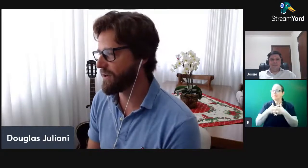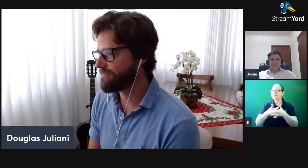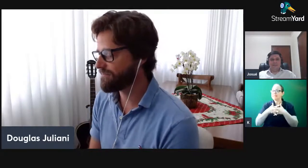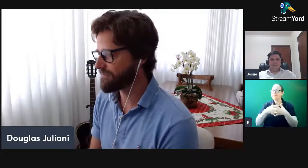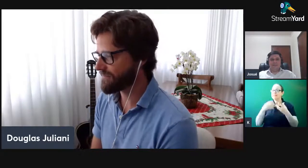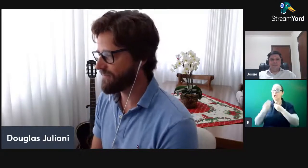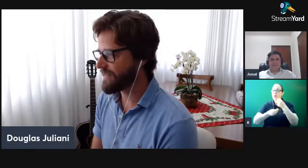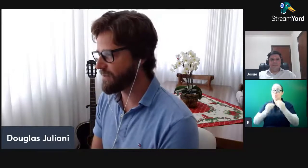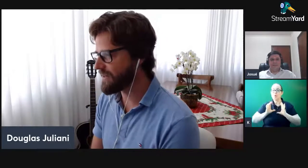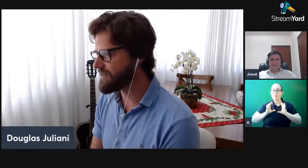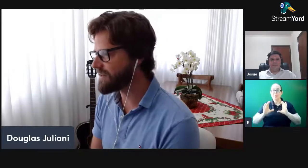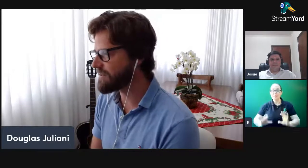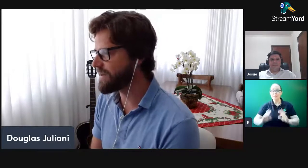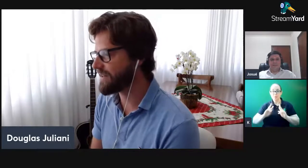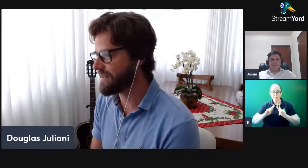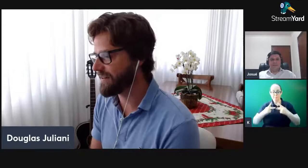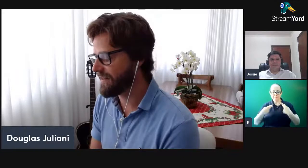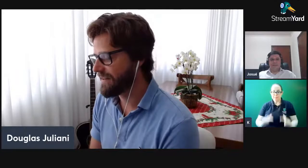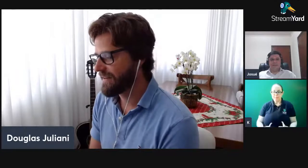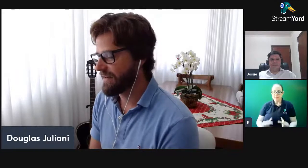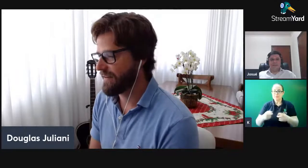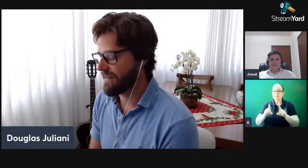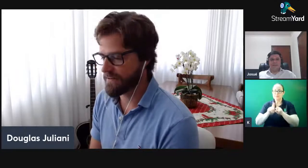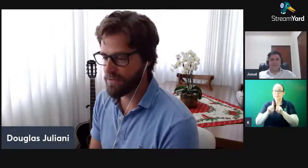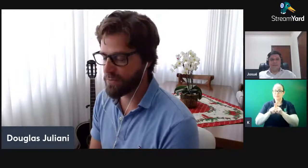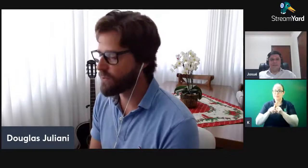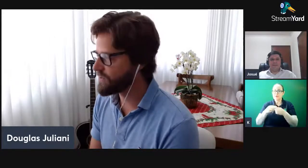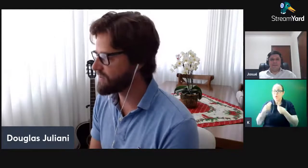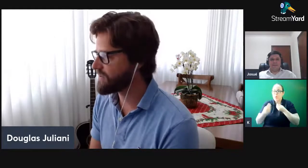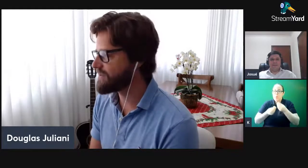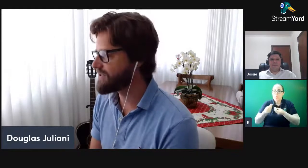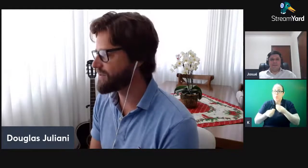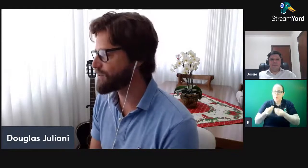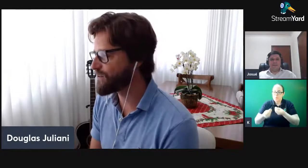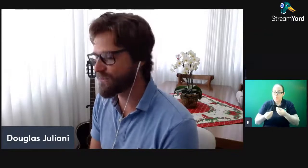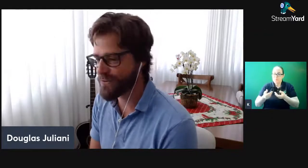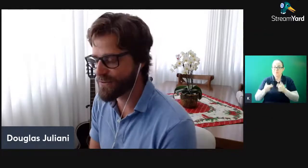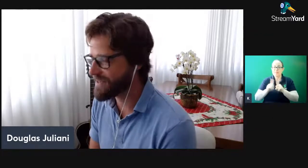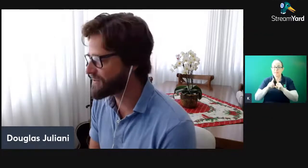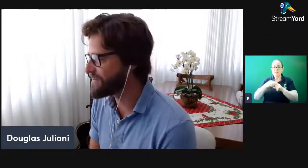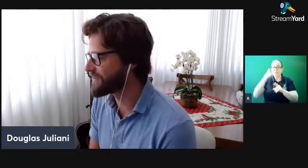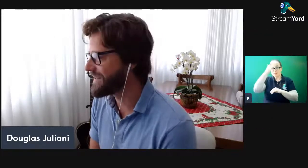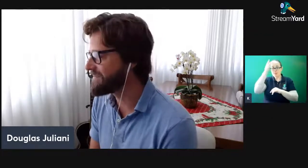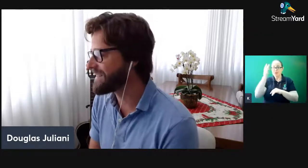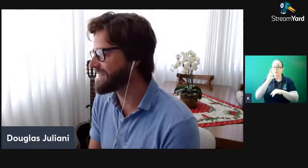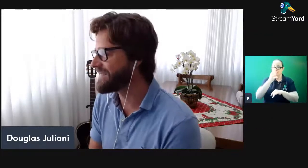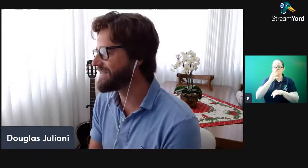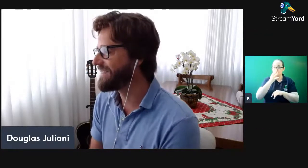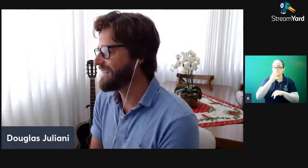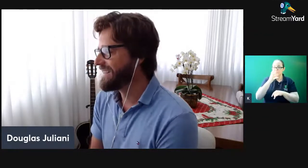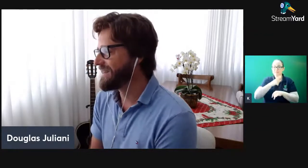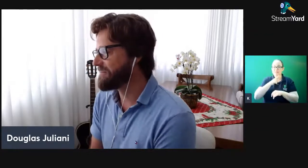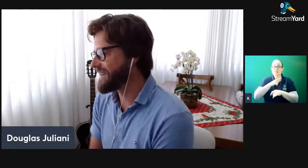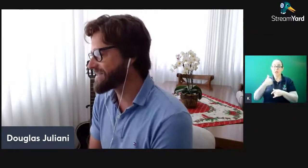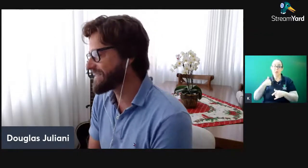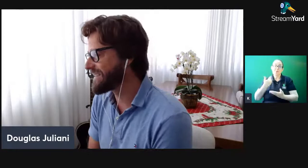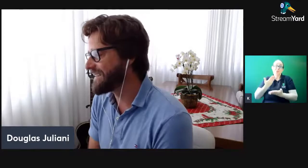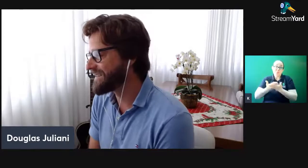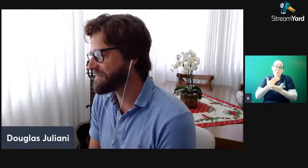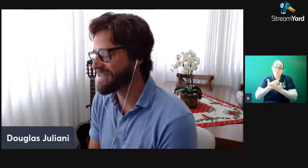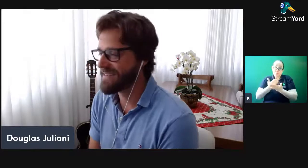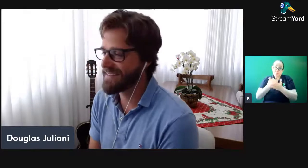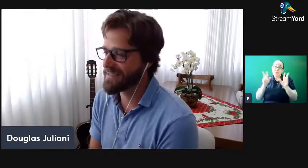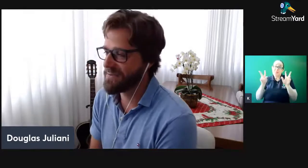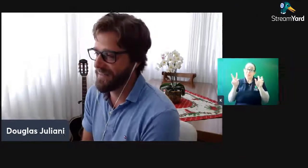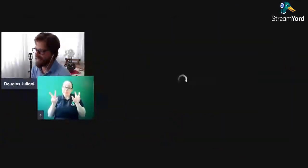organizacional. Eu queria dizer também que, assim como muitos que estão assistindo, eu sou estudante sobre o tema, então, eu peço